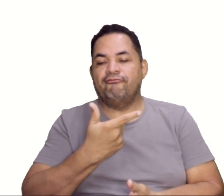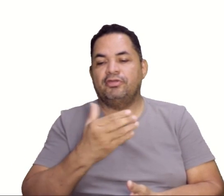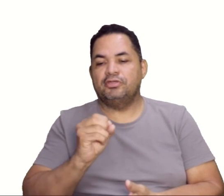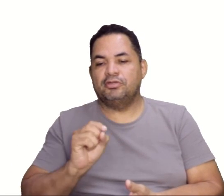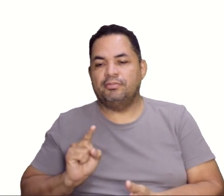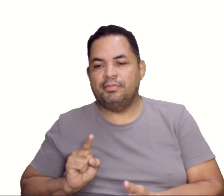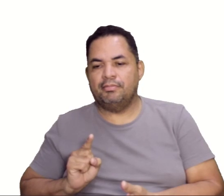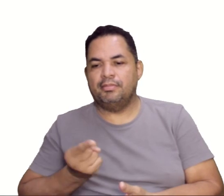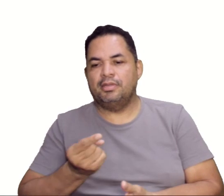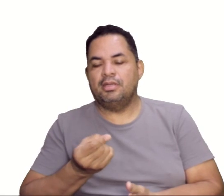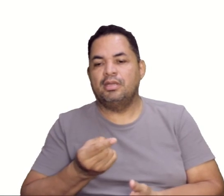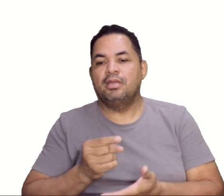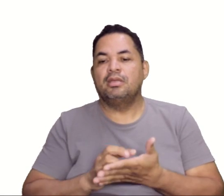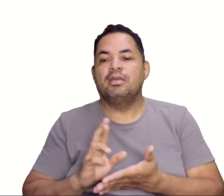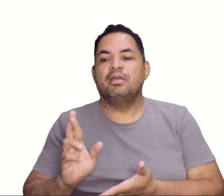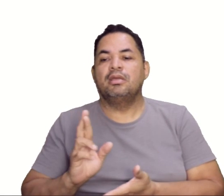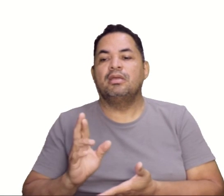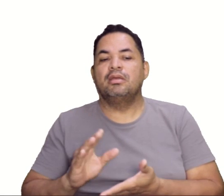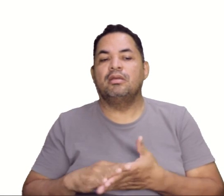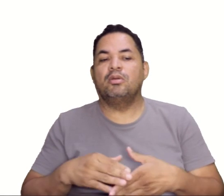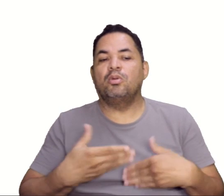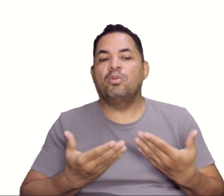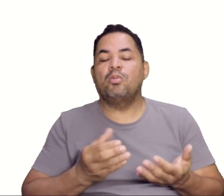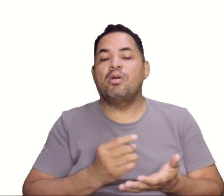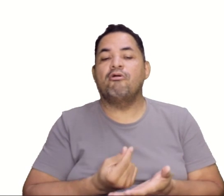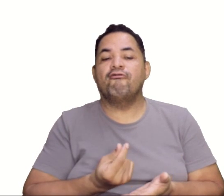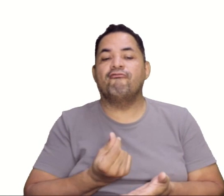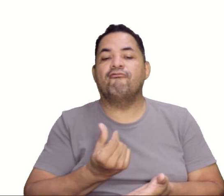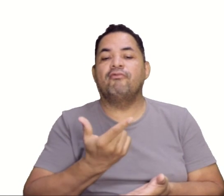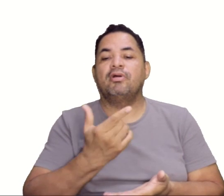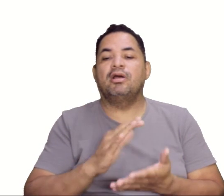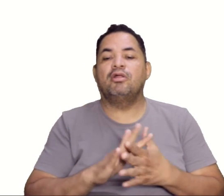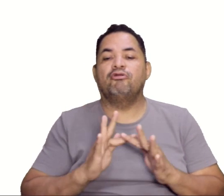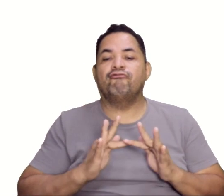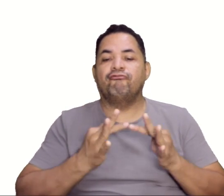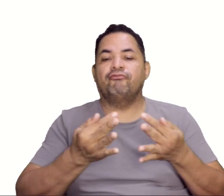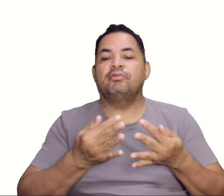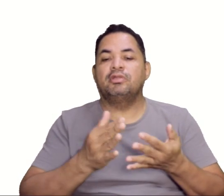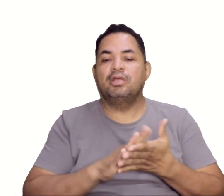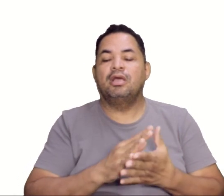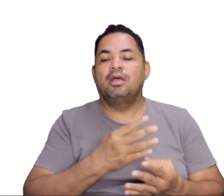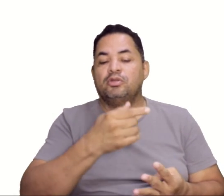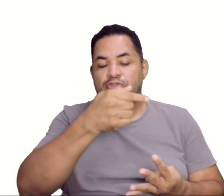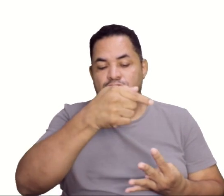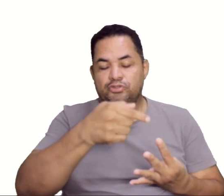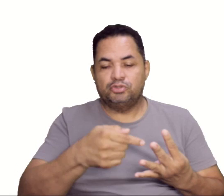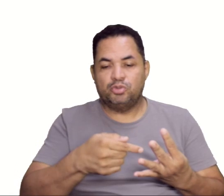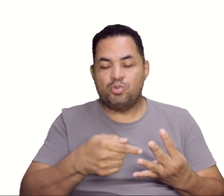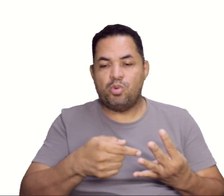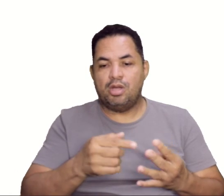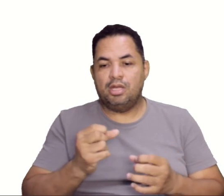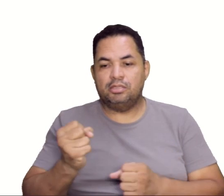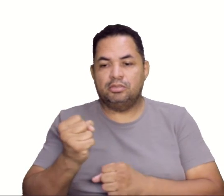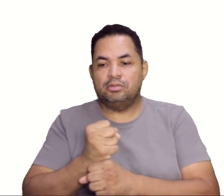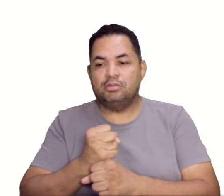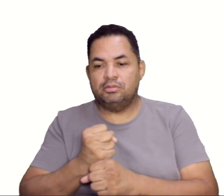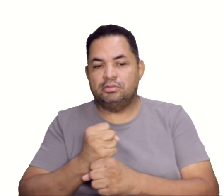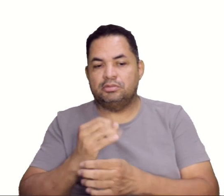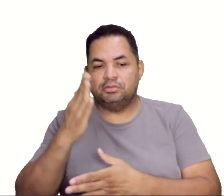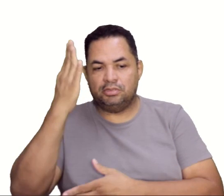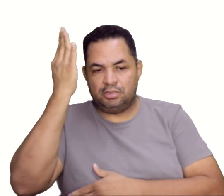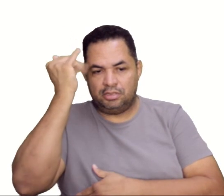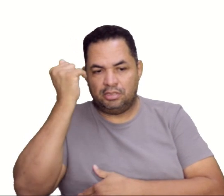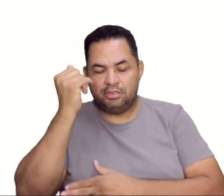20.000 Qual será o montante gerado ao final de 4 anos sabendo que a rentabilidade